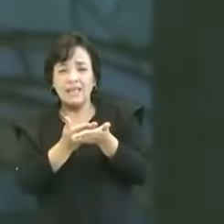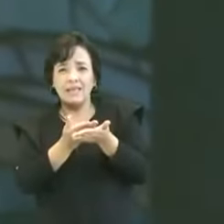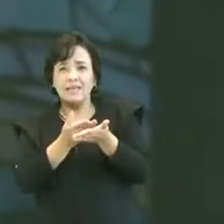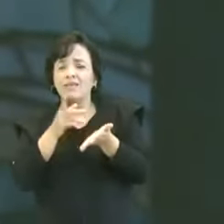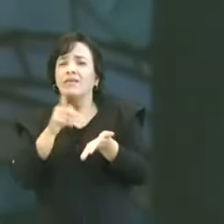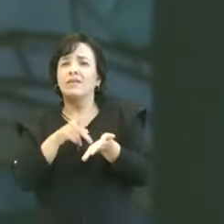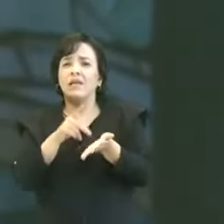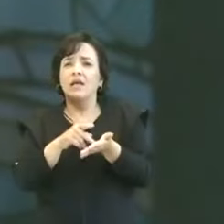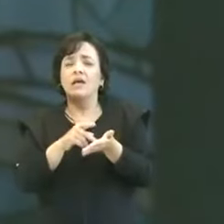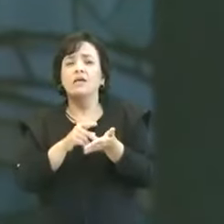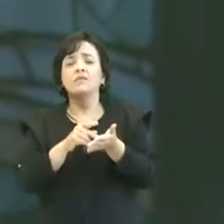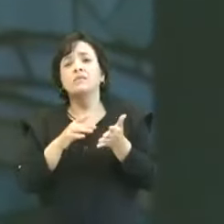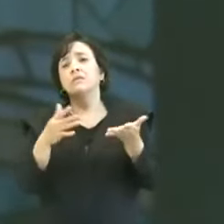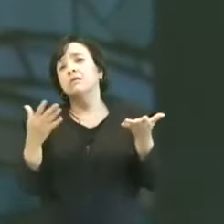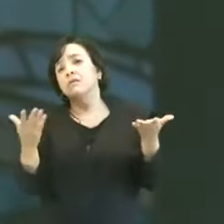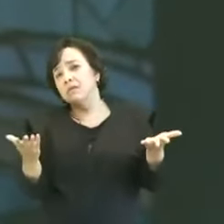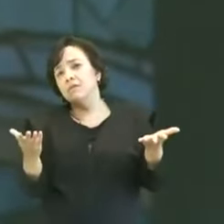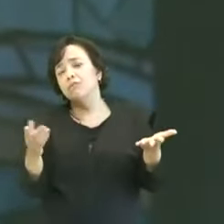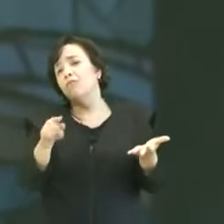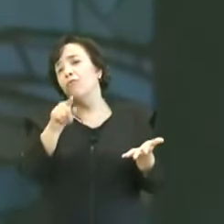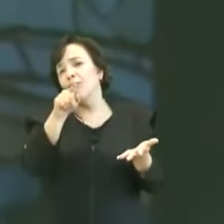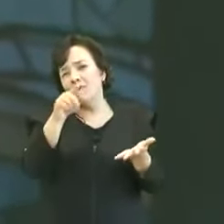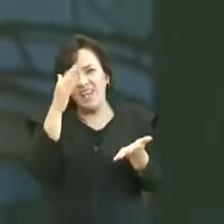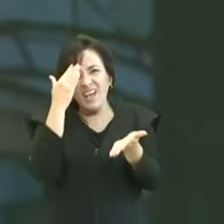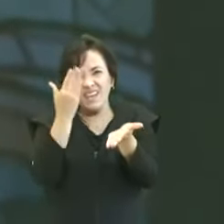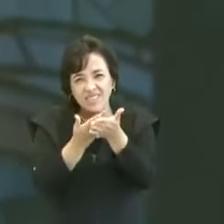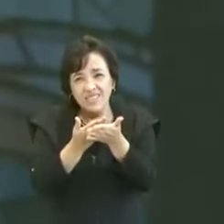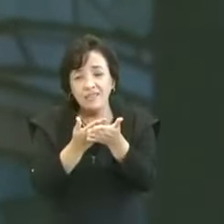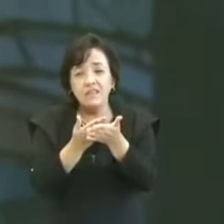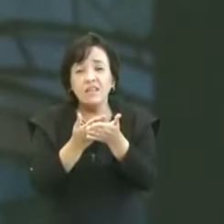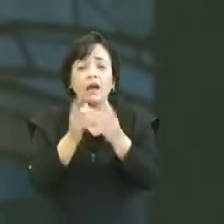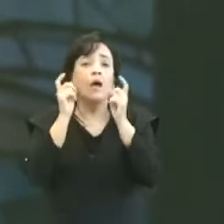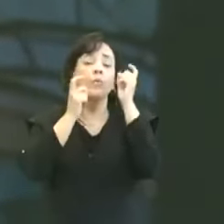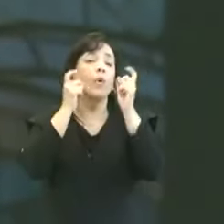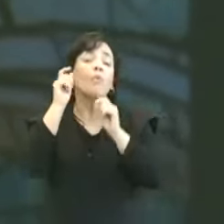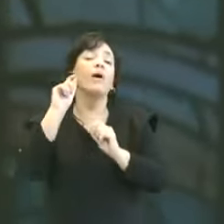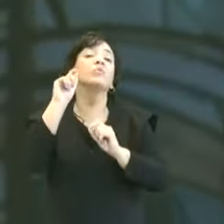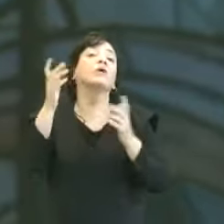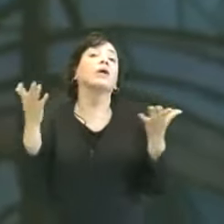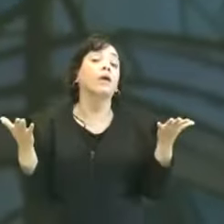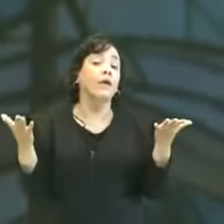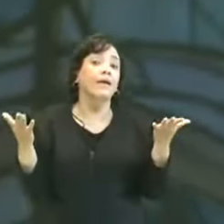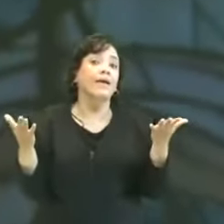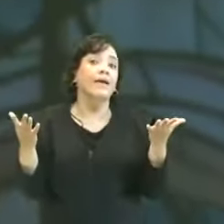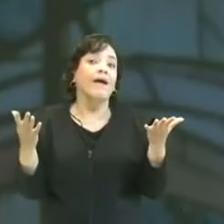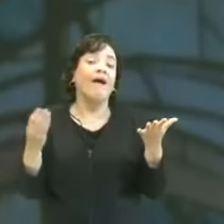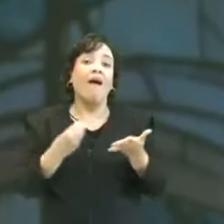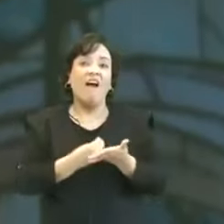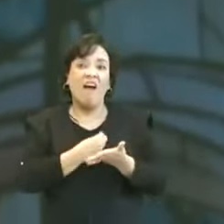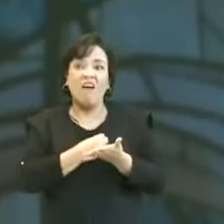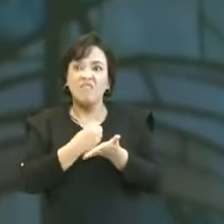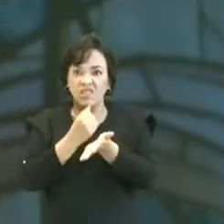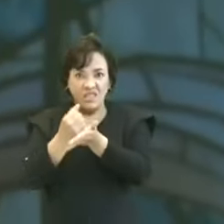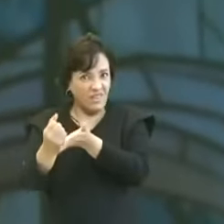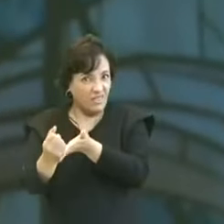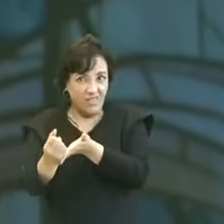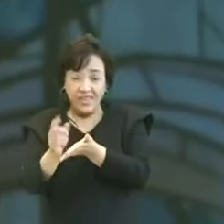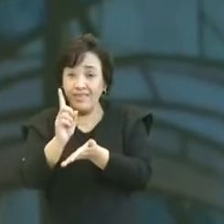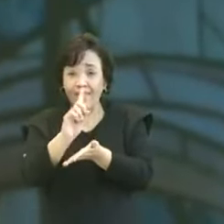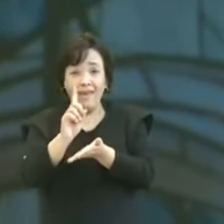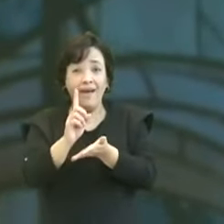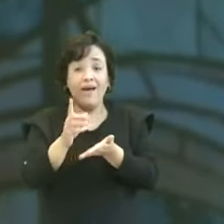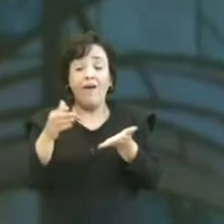Então por que você está preocupado? Davi estava fugindo, mas ele fala: eu encontrei a